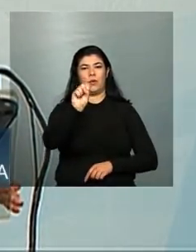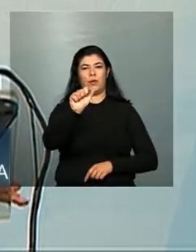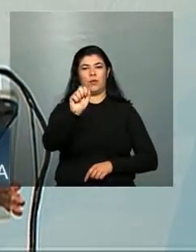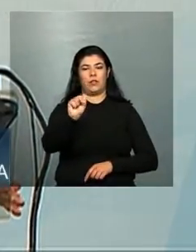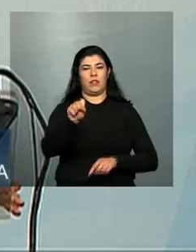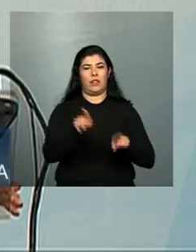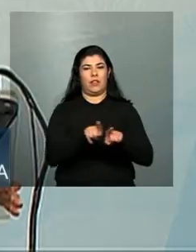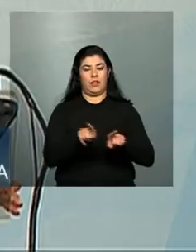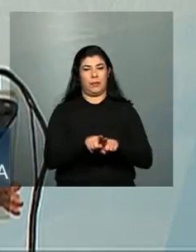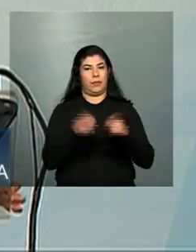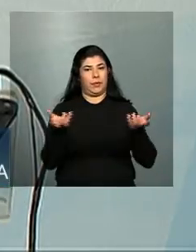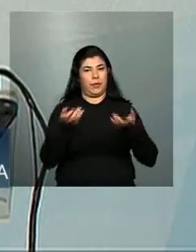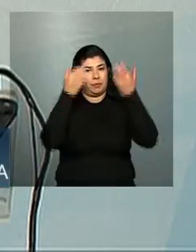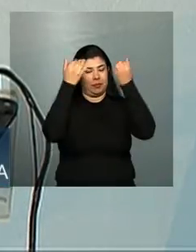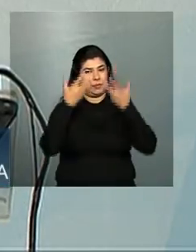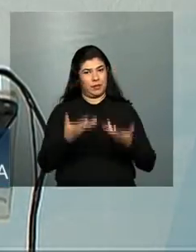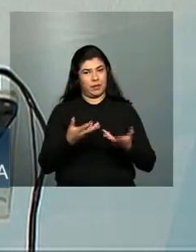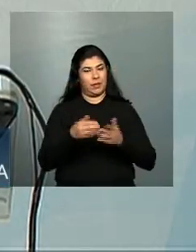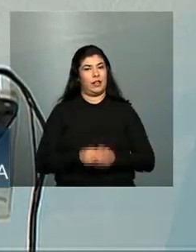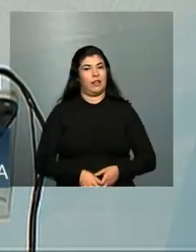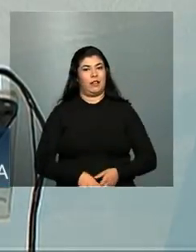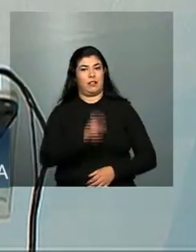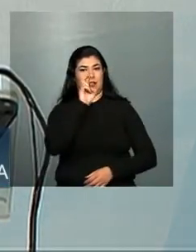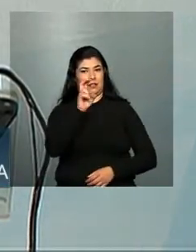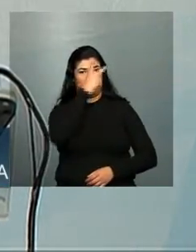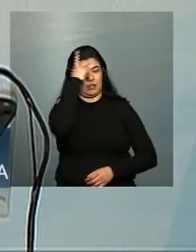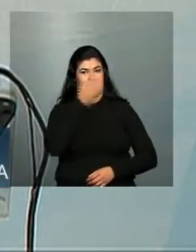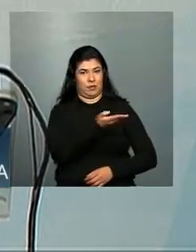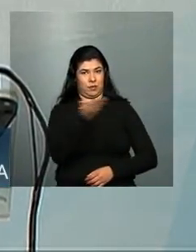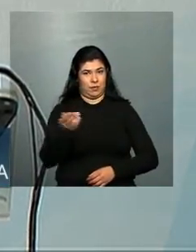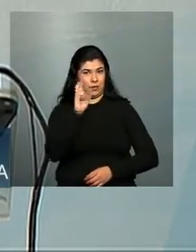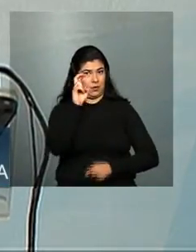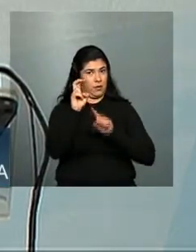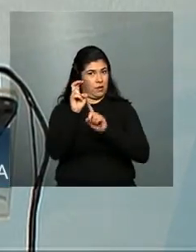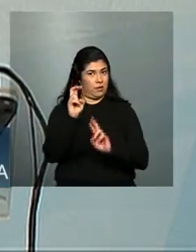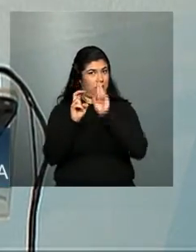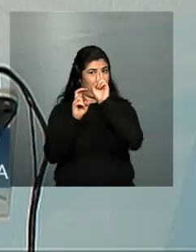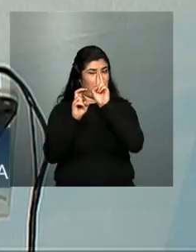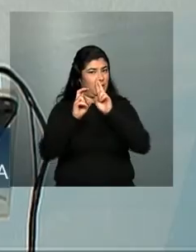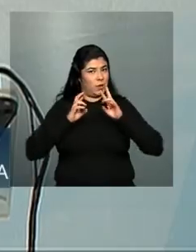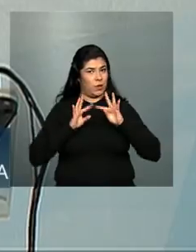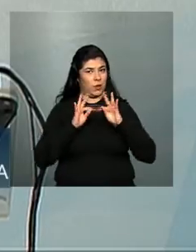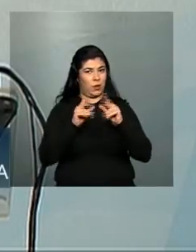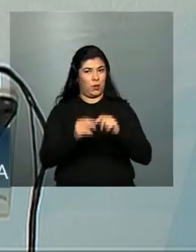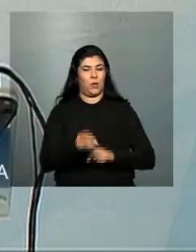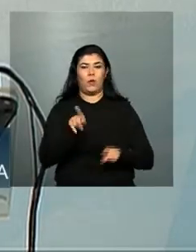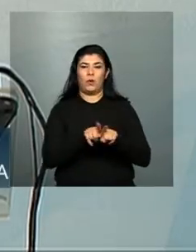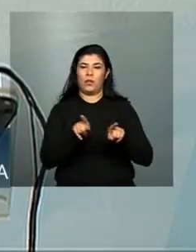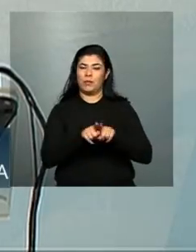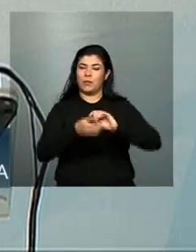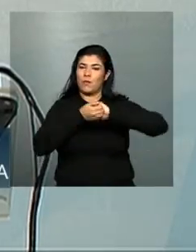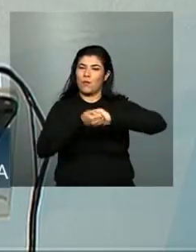E queria dizer, cumprimentando eles, cumprimentando todas as crianças